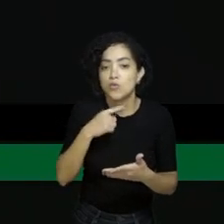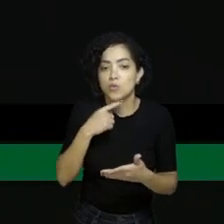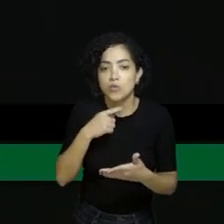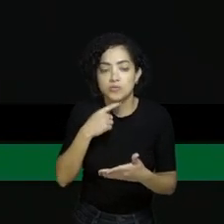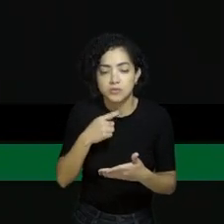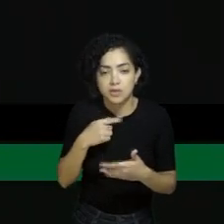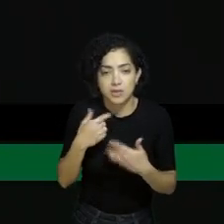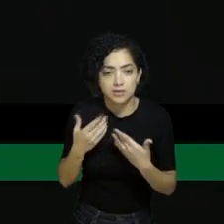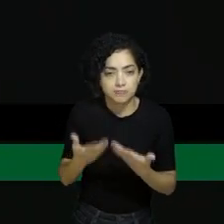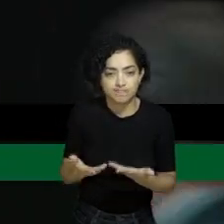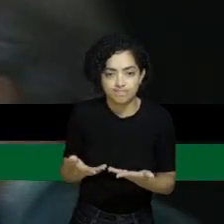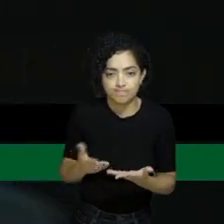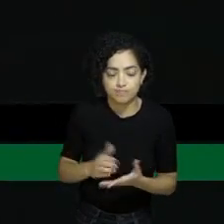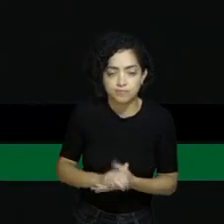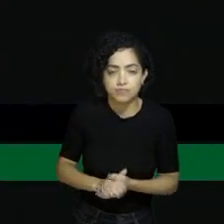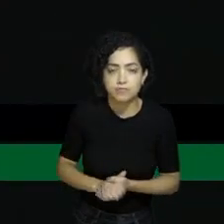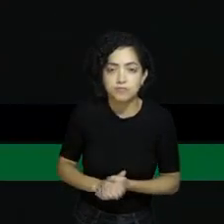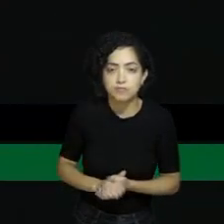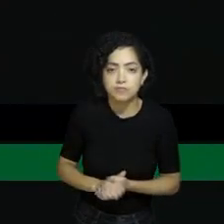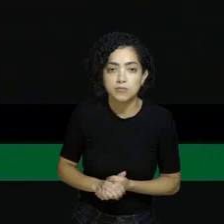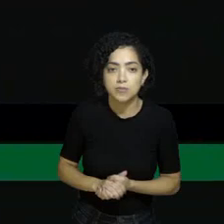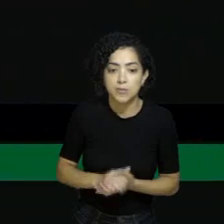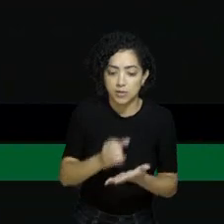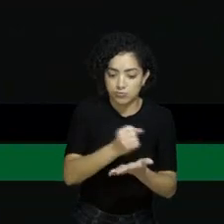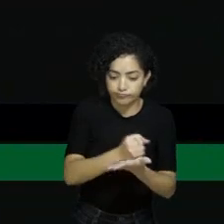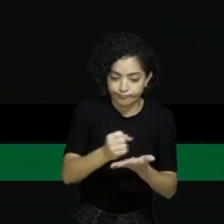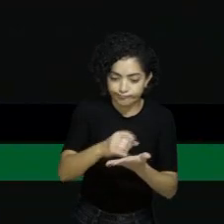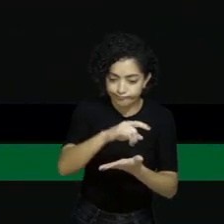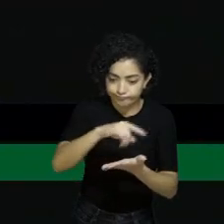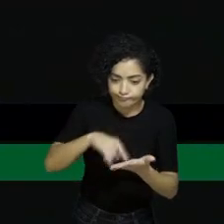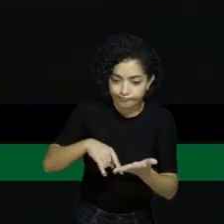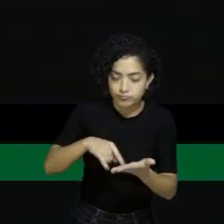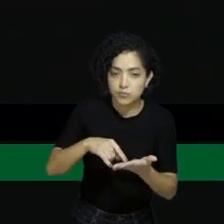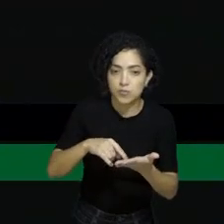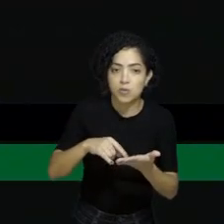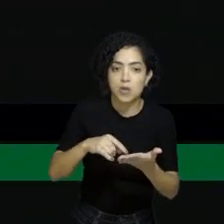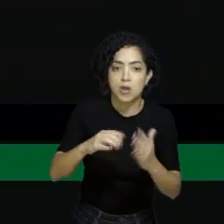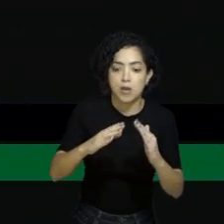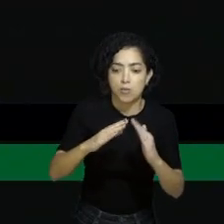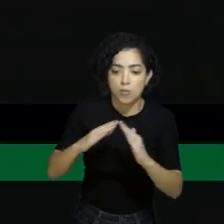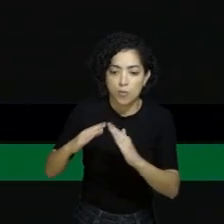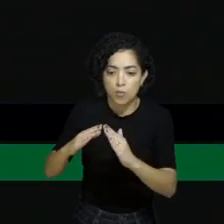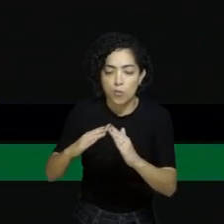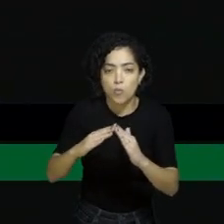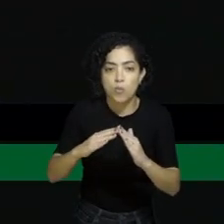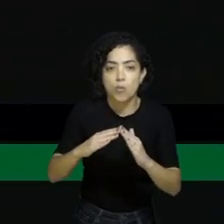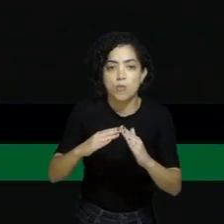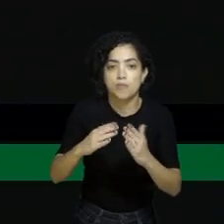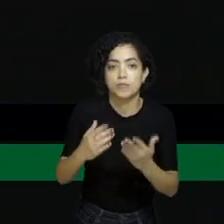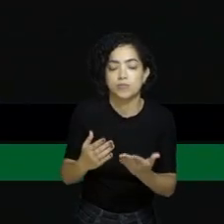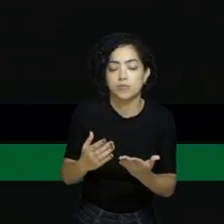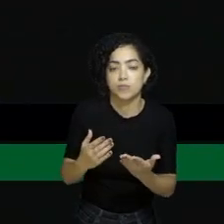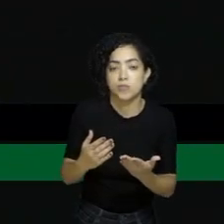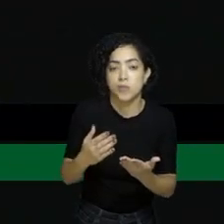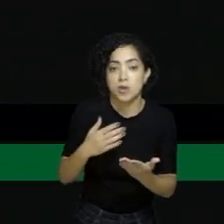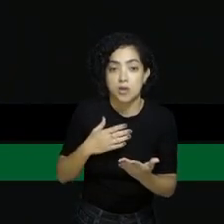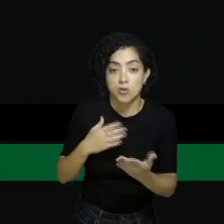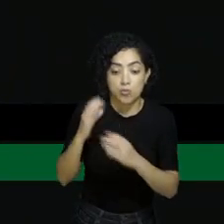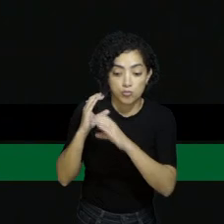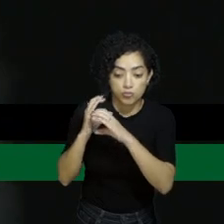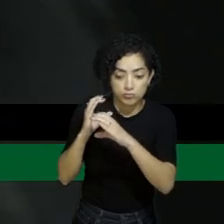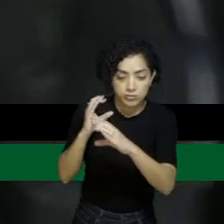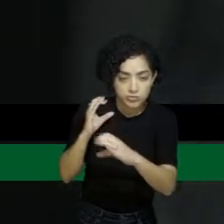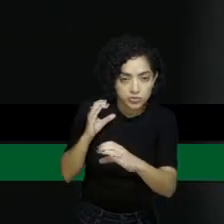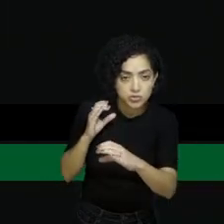nível nacional para que seja homologada cada propriedade agrícola desse estado. Como engenheiro agrônomo, eu me